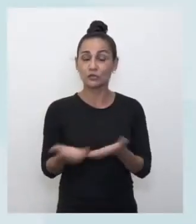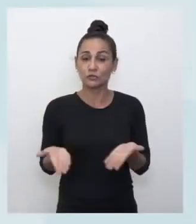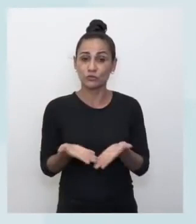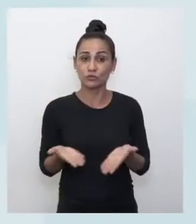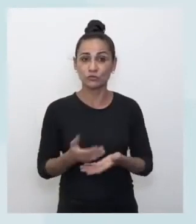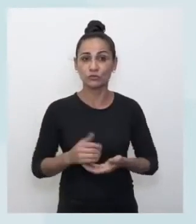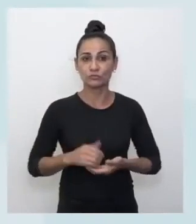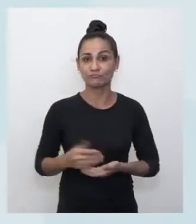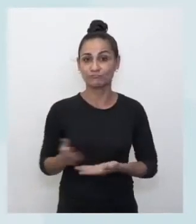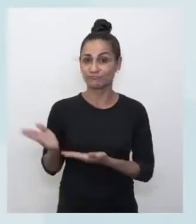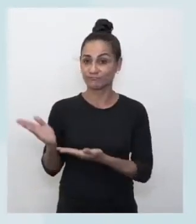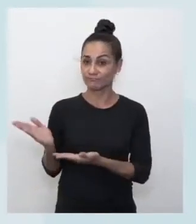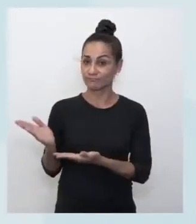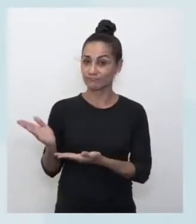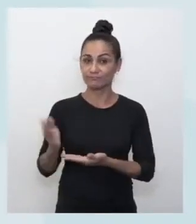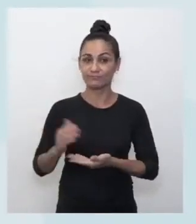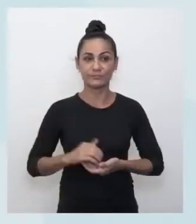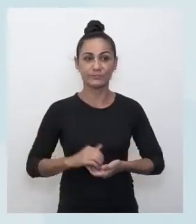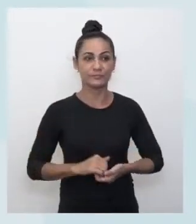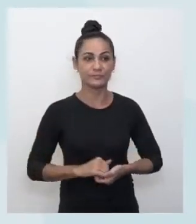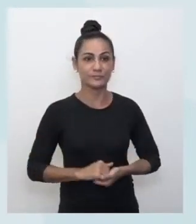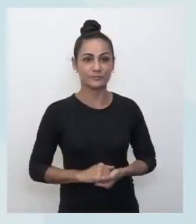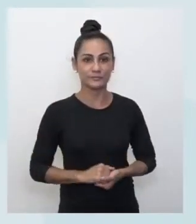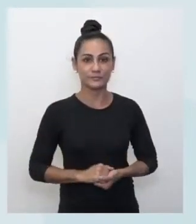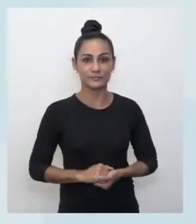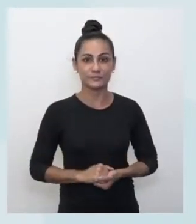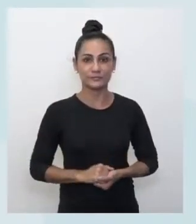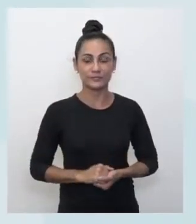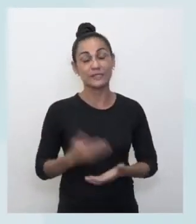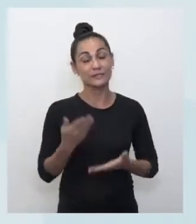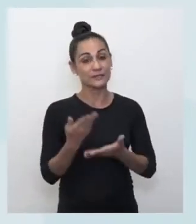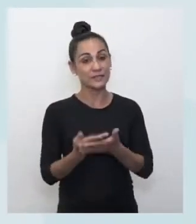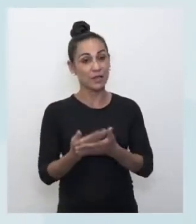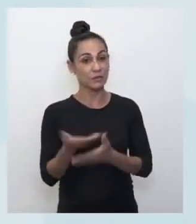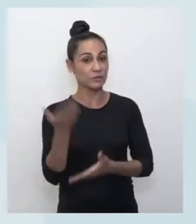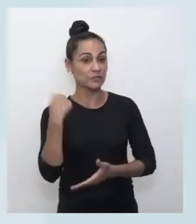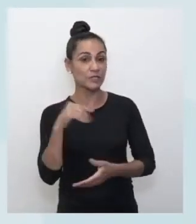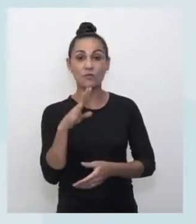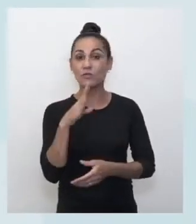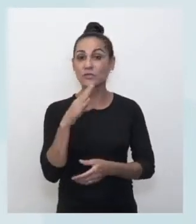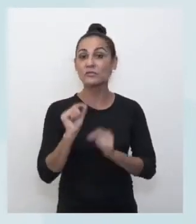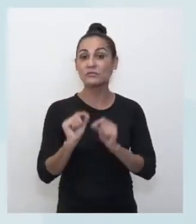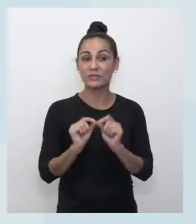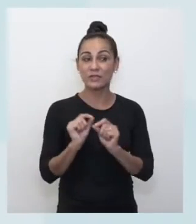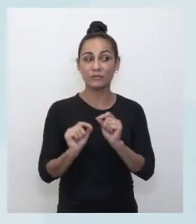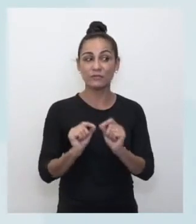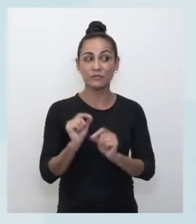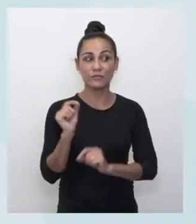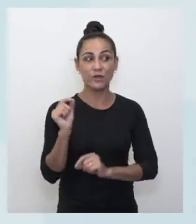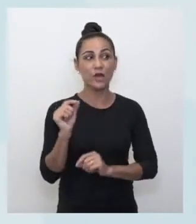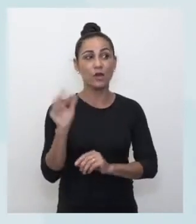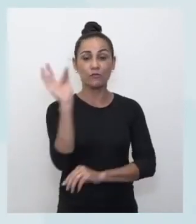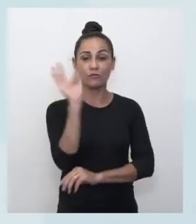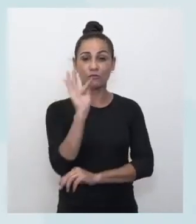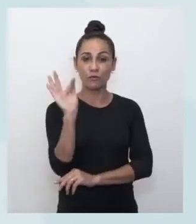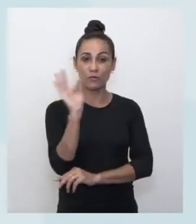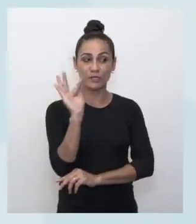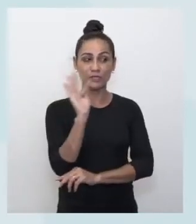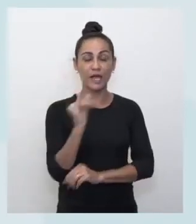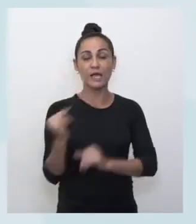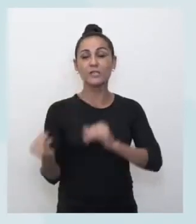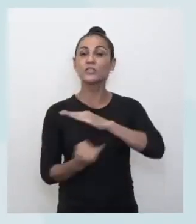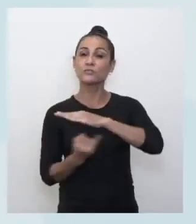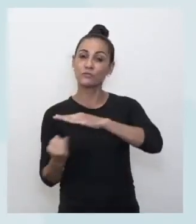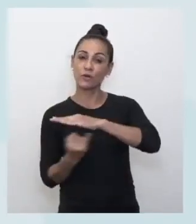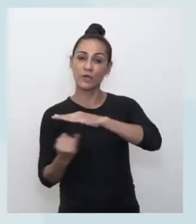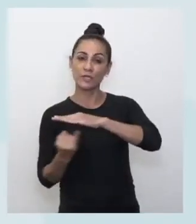we recognized formality and informality in texts. Na aula passada, nós reconhecemos a formalidade e informalidade nos textos. We